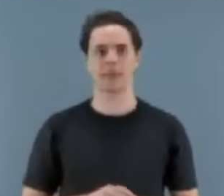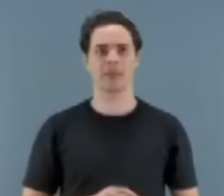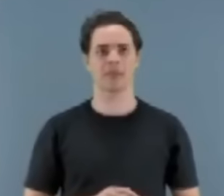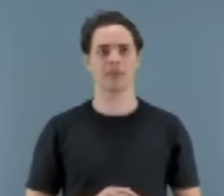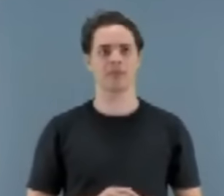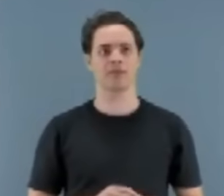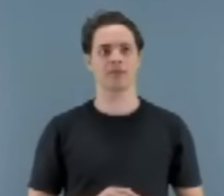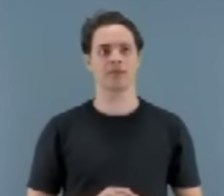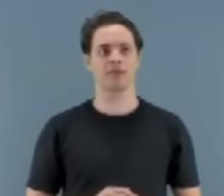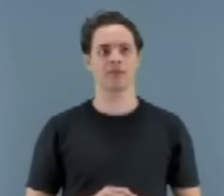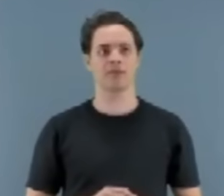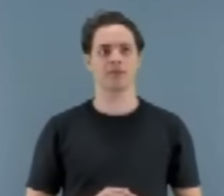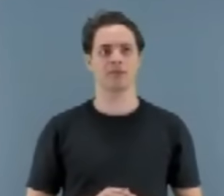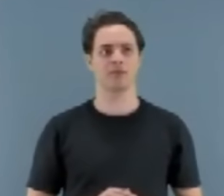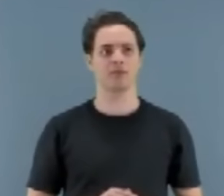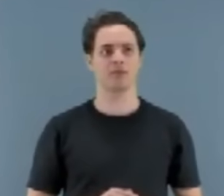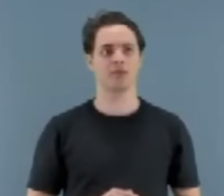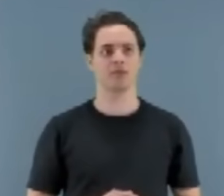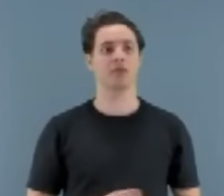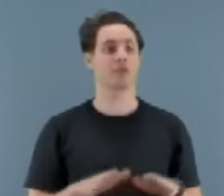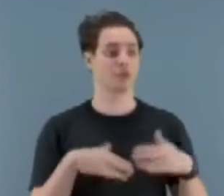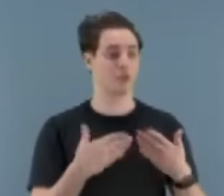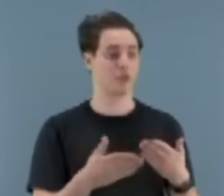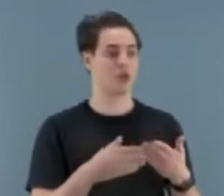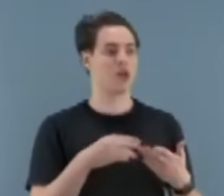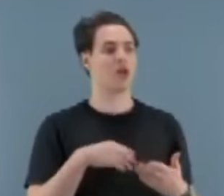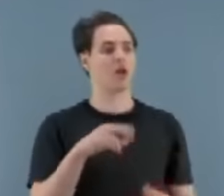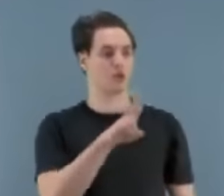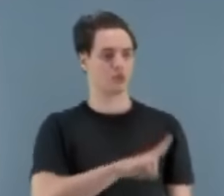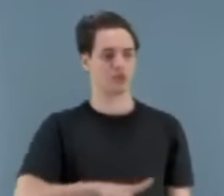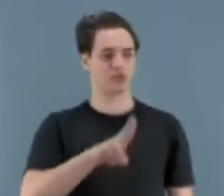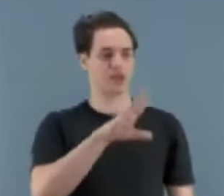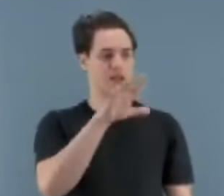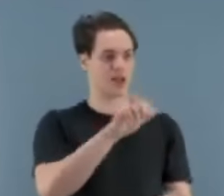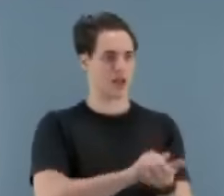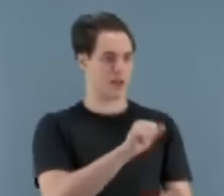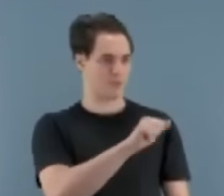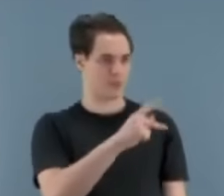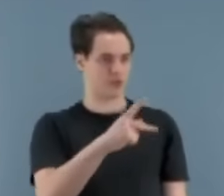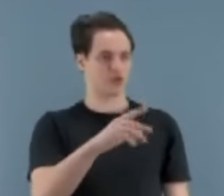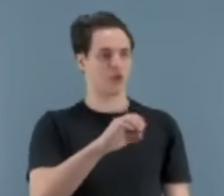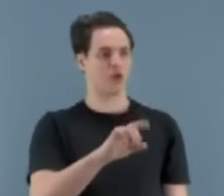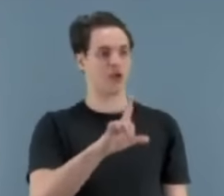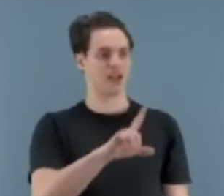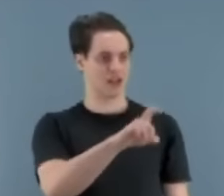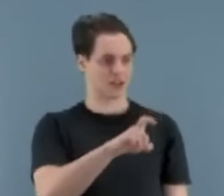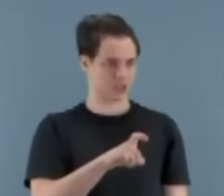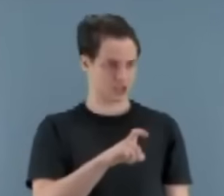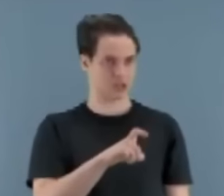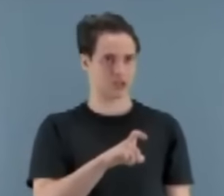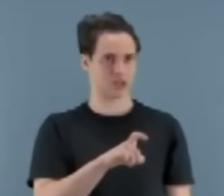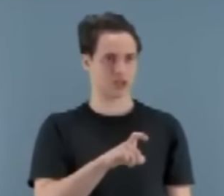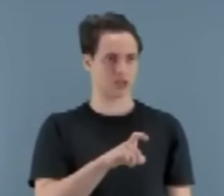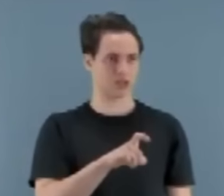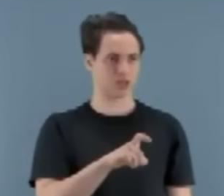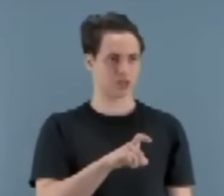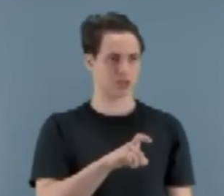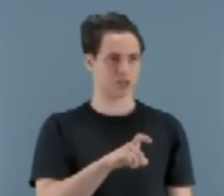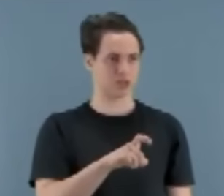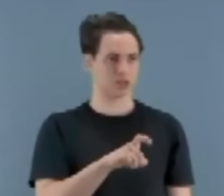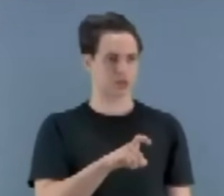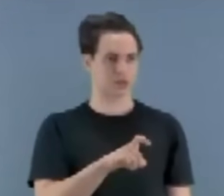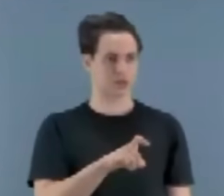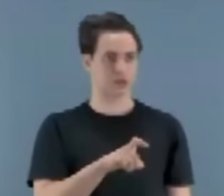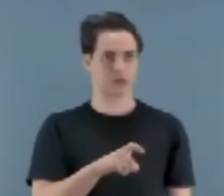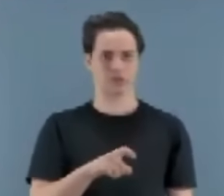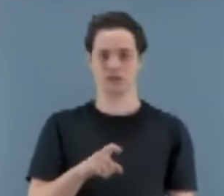certo. Então eu anunciei o carro pela OLX. O senhor tem a cópia da OLX para mandar para a gente? Não. Não, mas